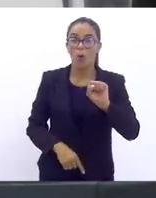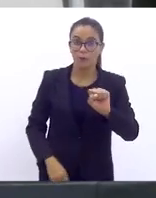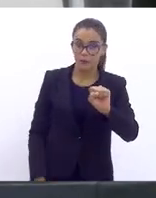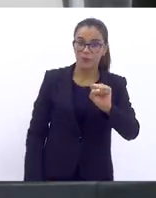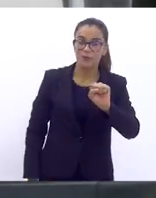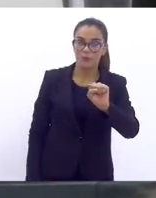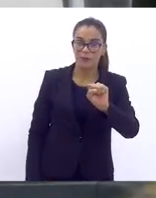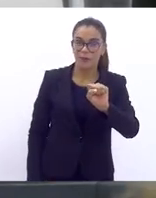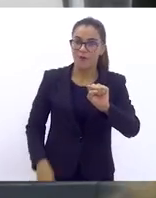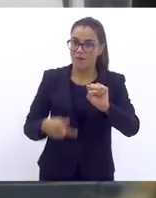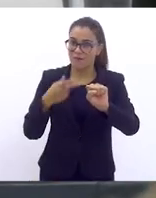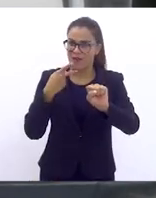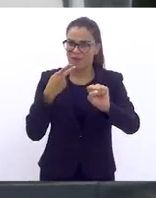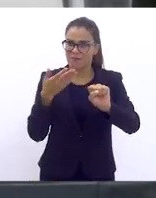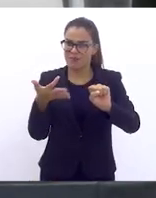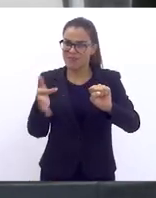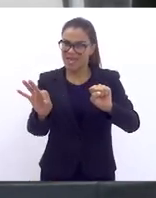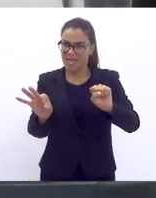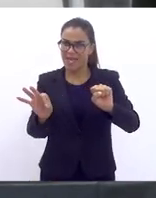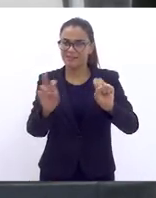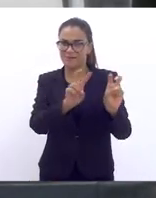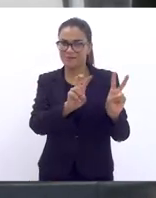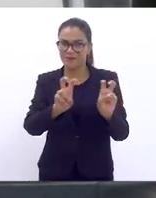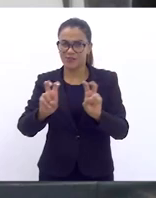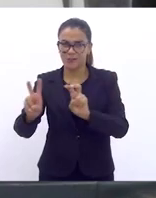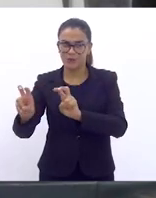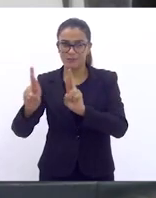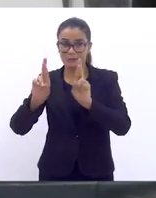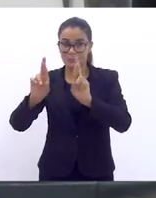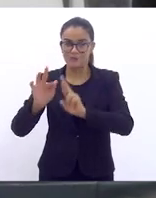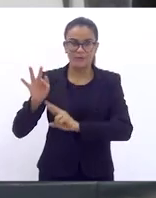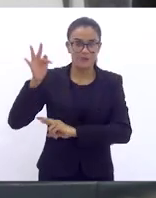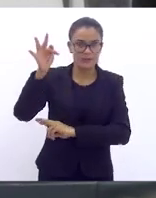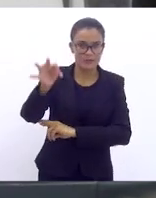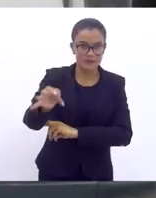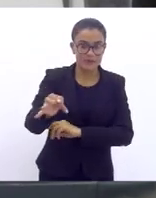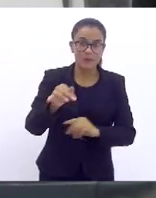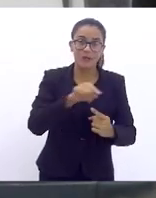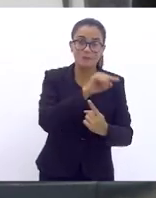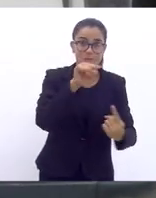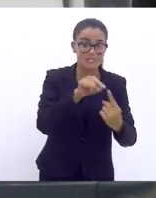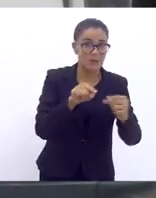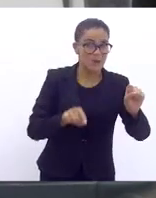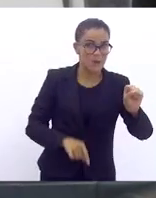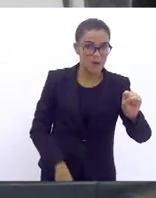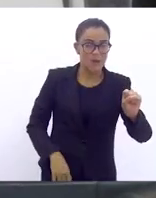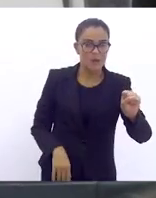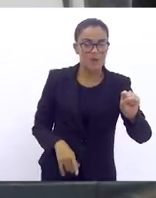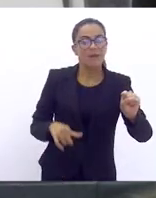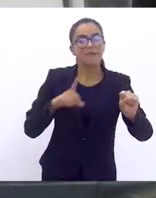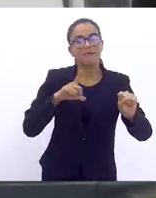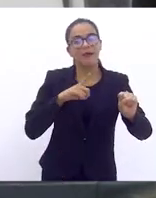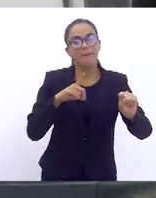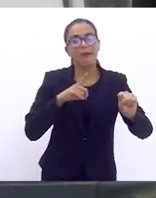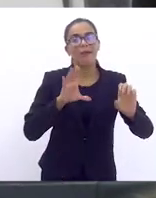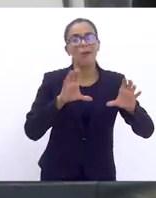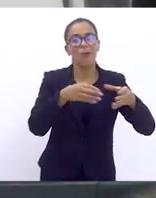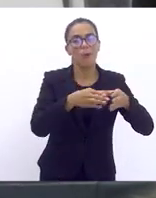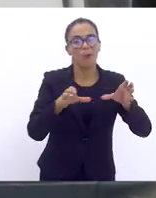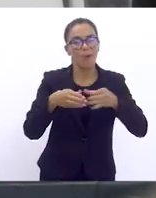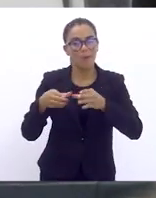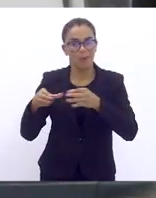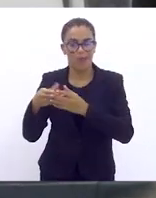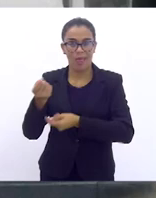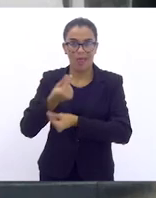nós falamos de 10 fatores portadores de futuro estamos falando de oito missões e no final os complexos econômicos serão seis